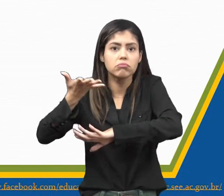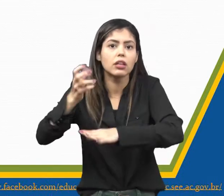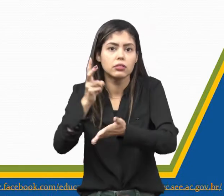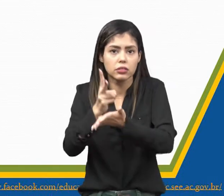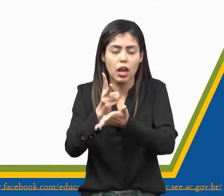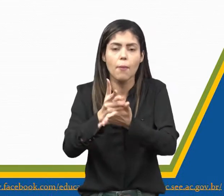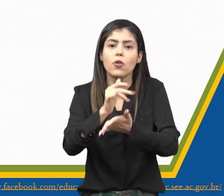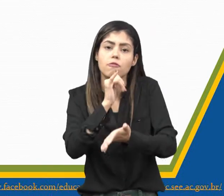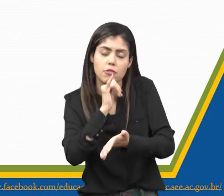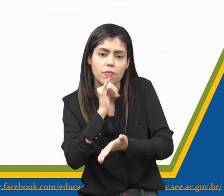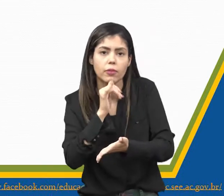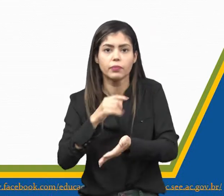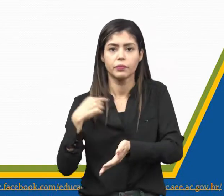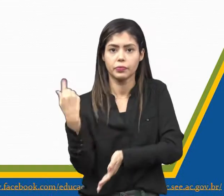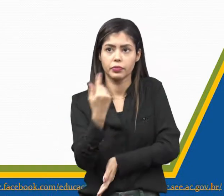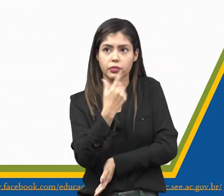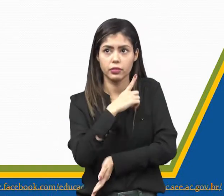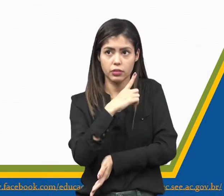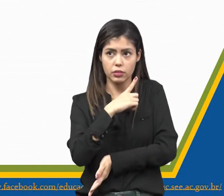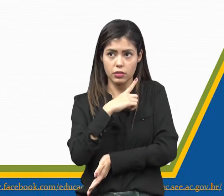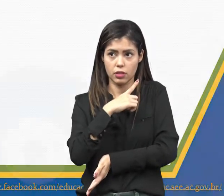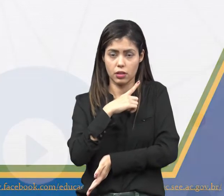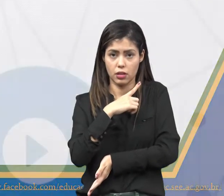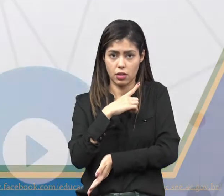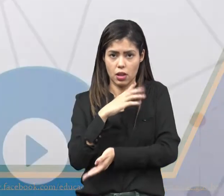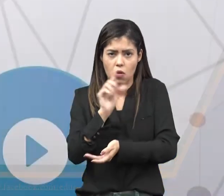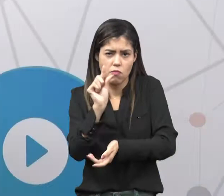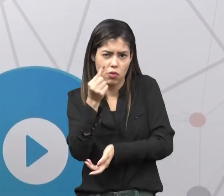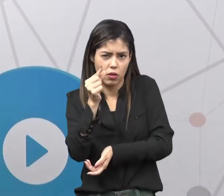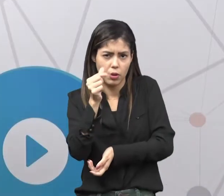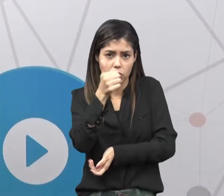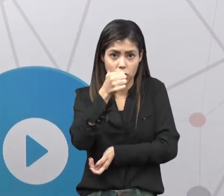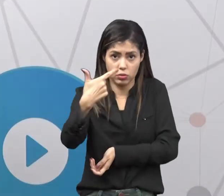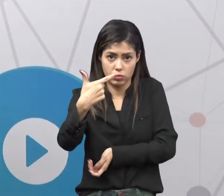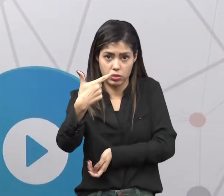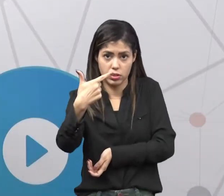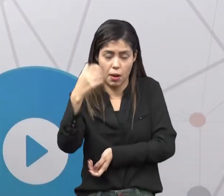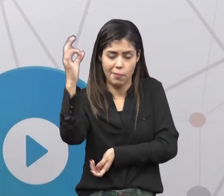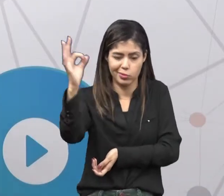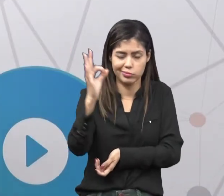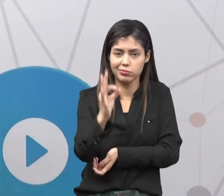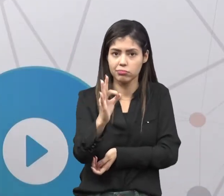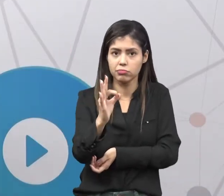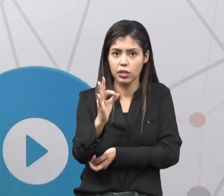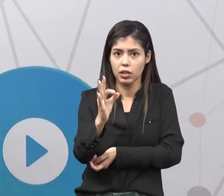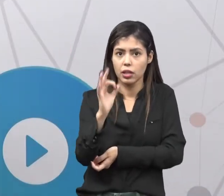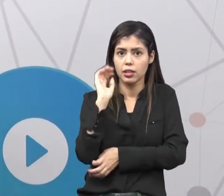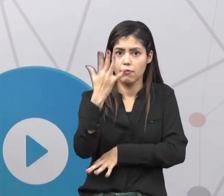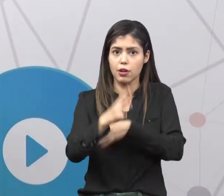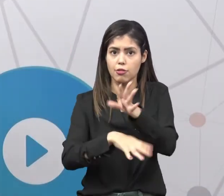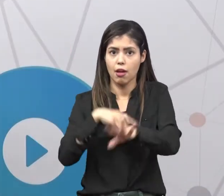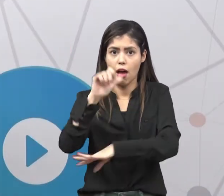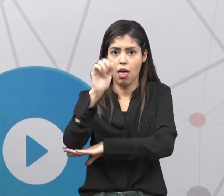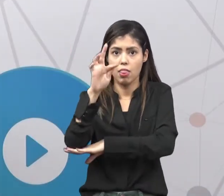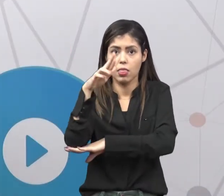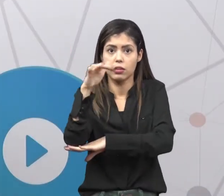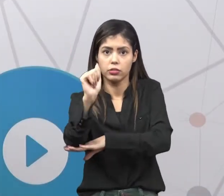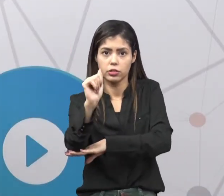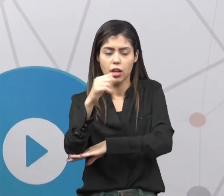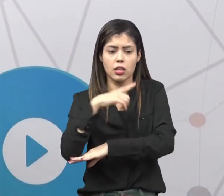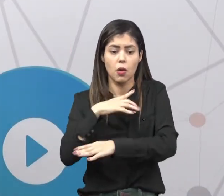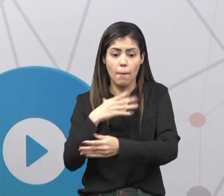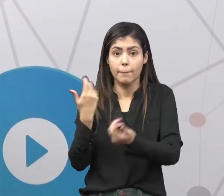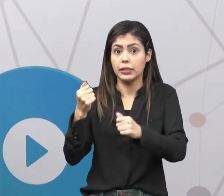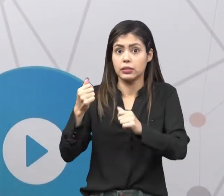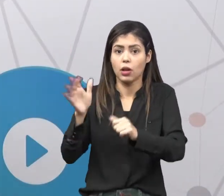Por exemplo, nós temos aí cerca de pouco menos de 12% da floresta da Mata Atlântica. Então a gente deve conservar o que